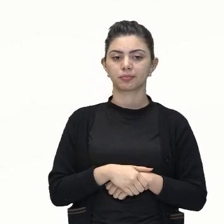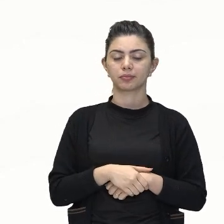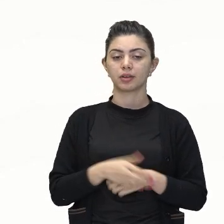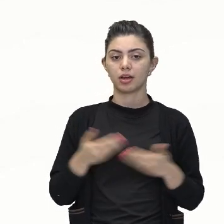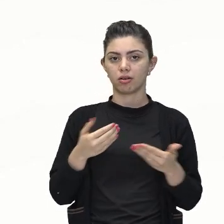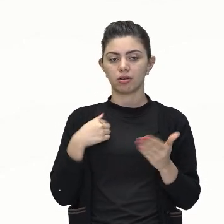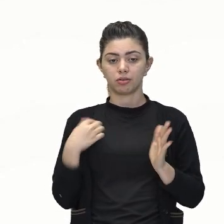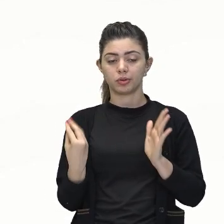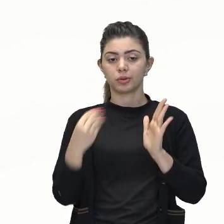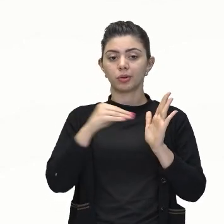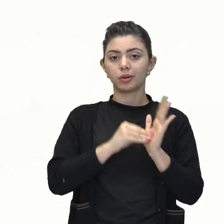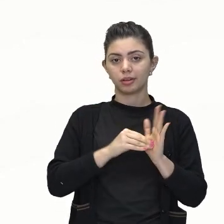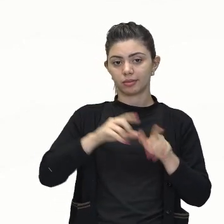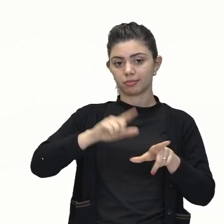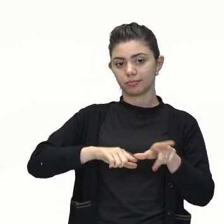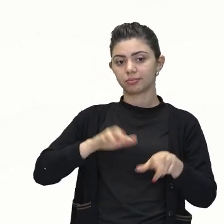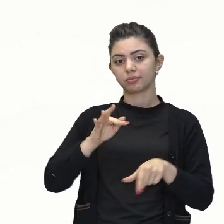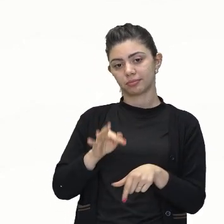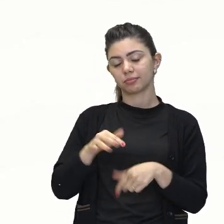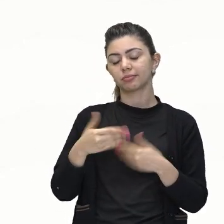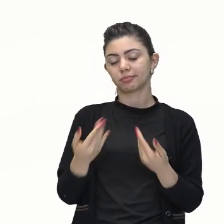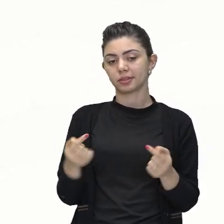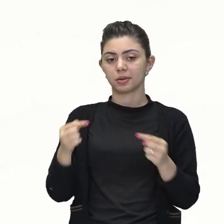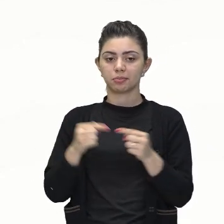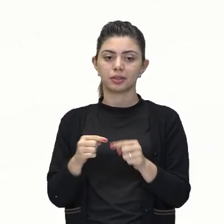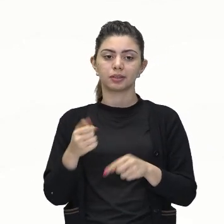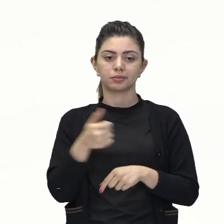F, que vale